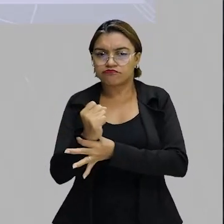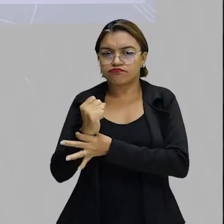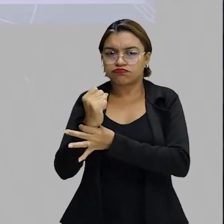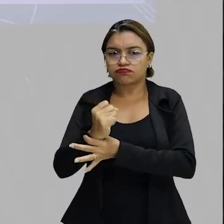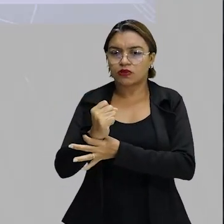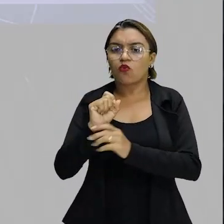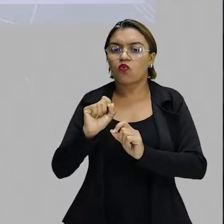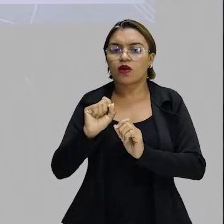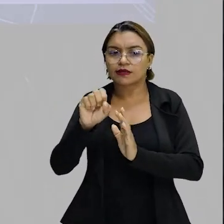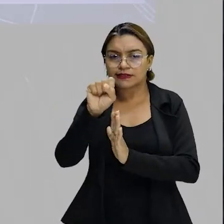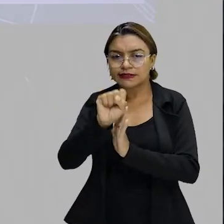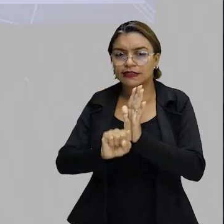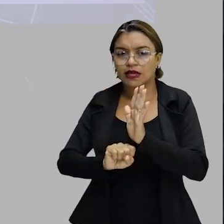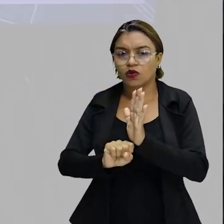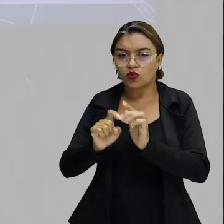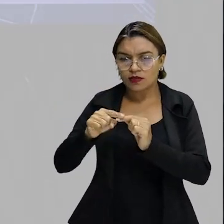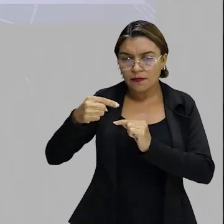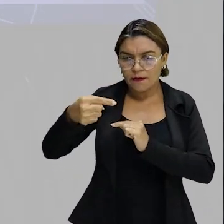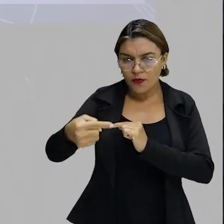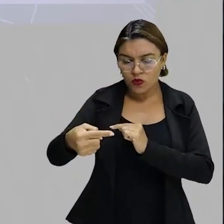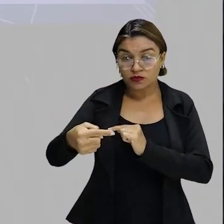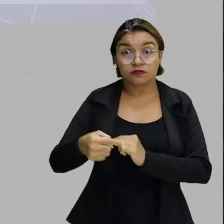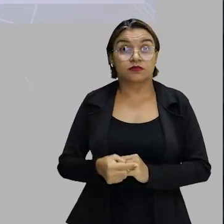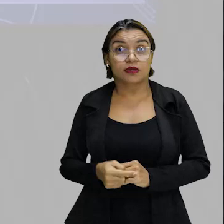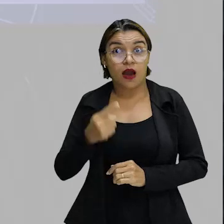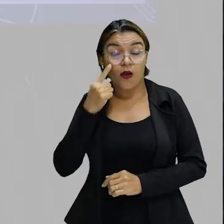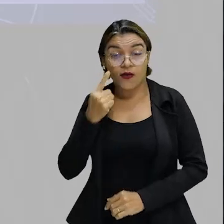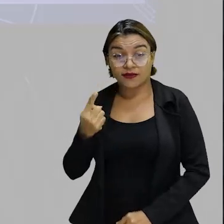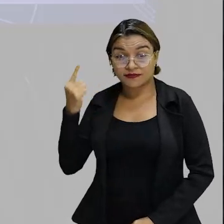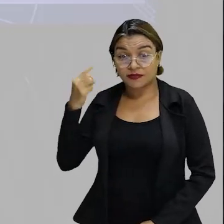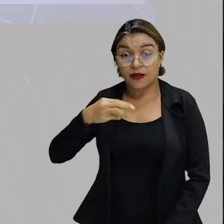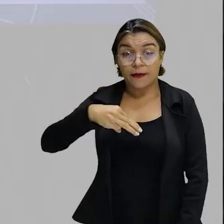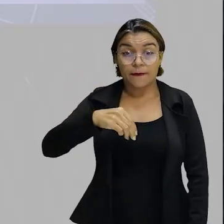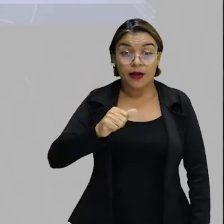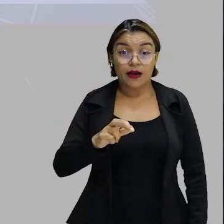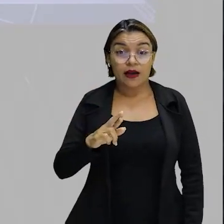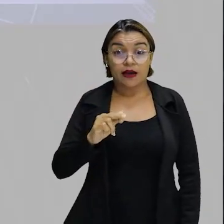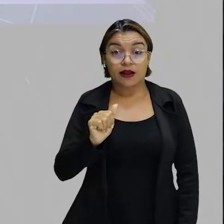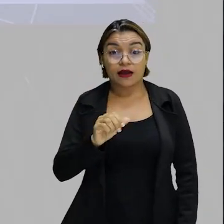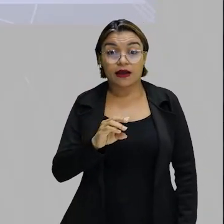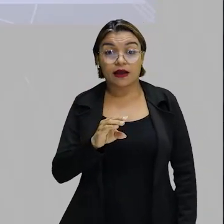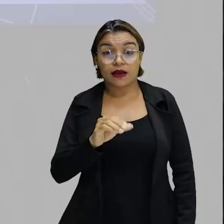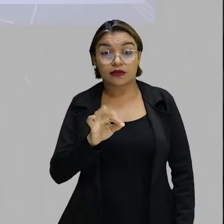se consolidam nos séculos seguintes. Olha o que a gente tem aqui: maracatu,